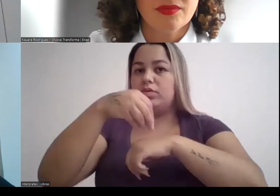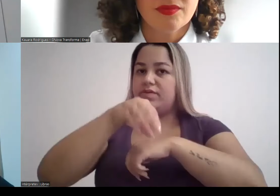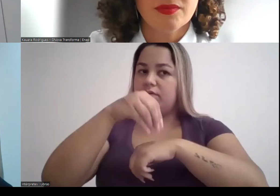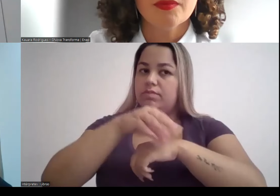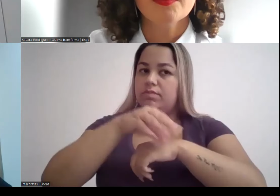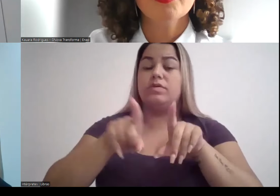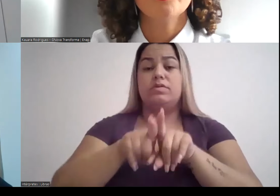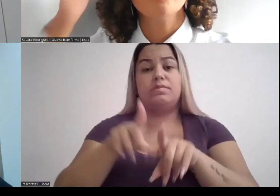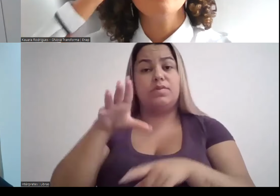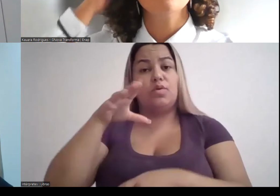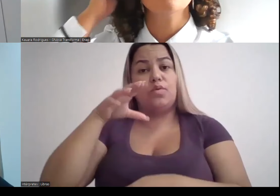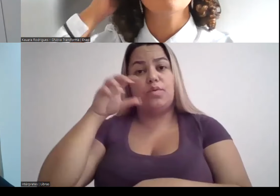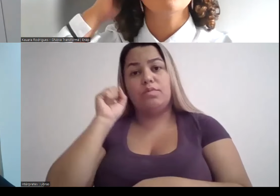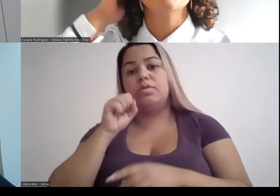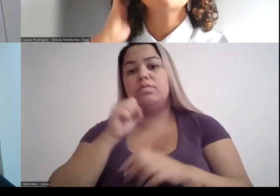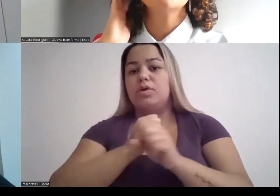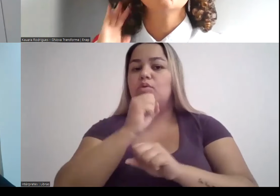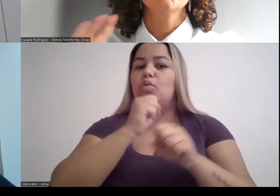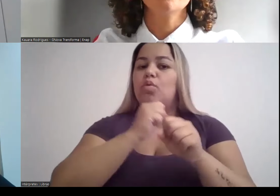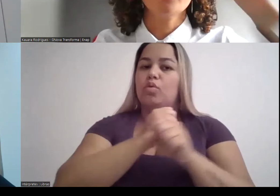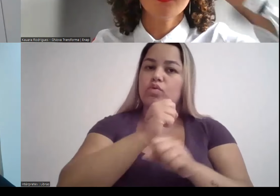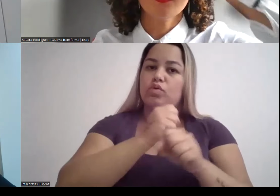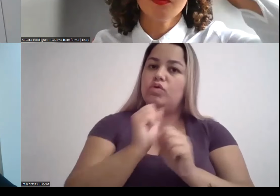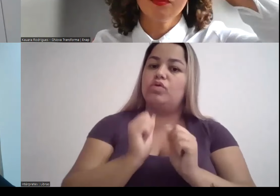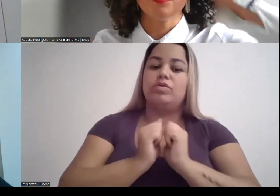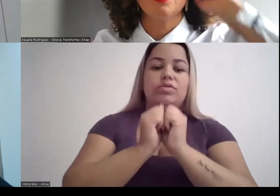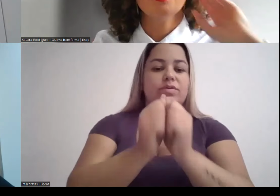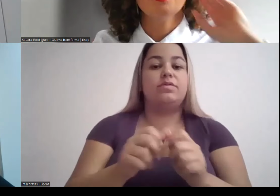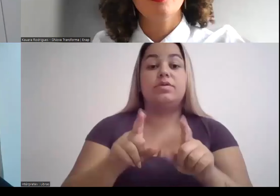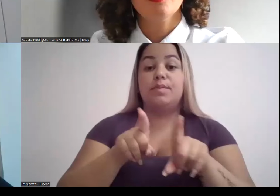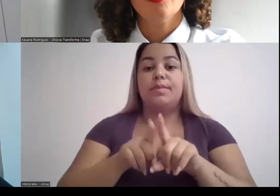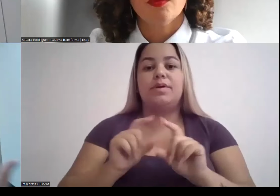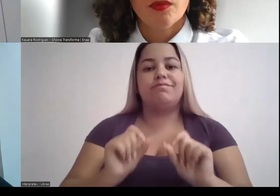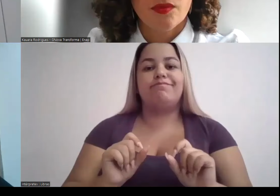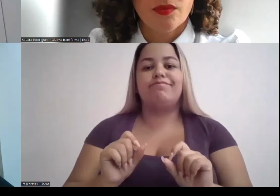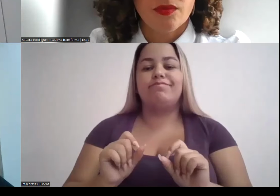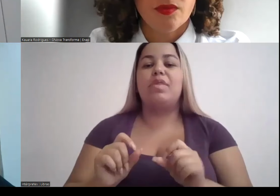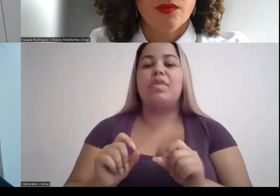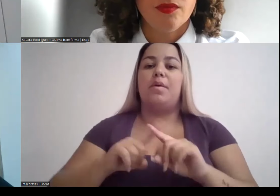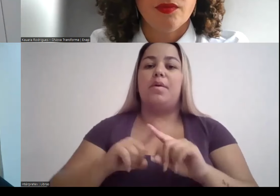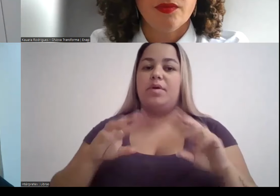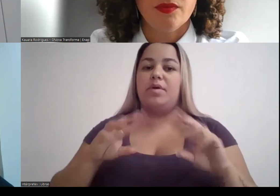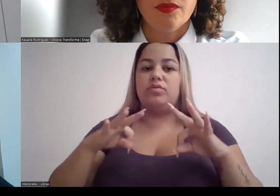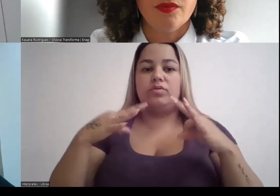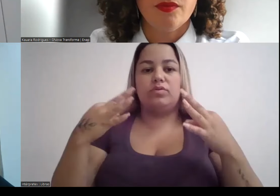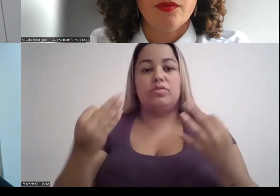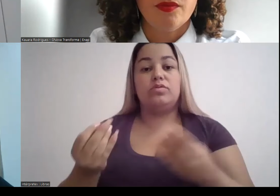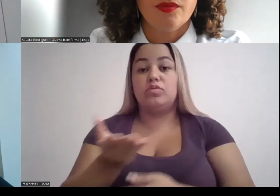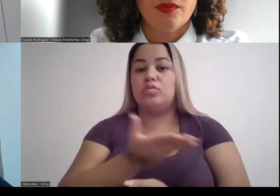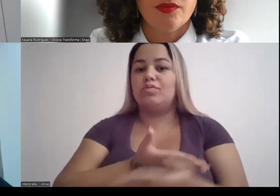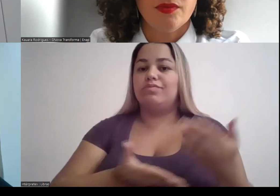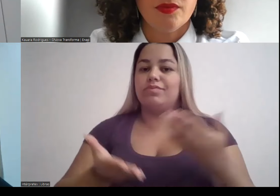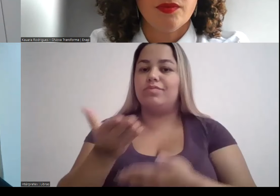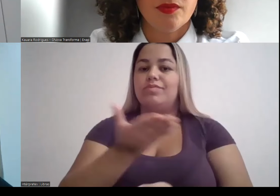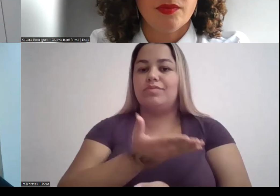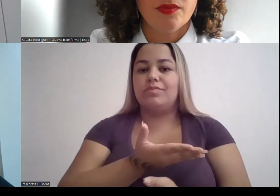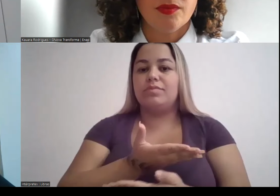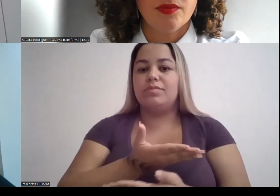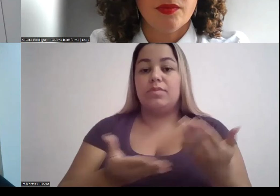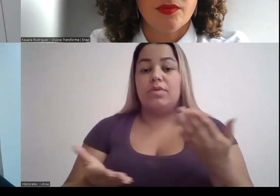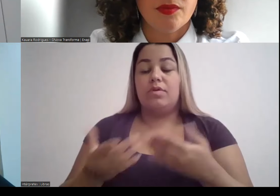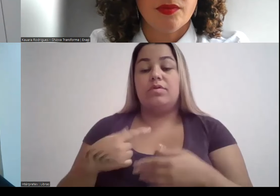ouvindo, a gente construindo juntos, não em prol de uma bolha, mas em prol de todos. Eu acho que esse é o primeiro passo. Eu acho que quando a gente se